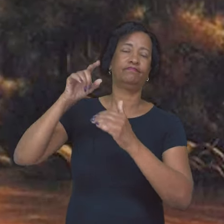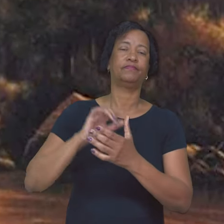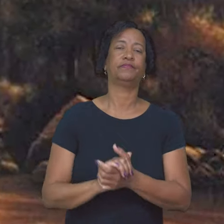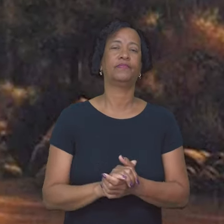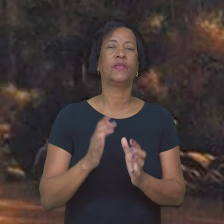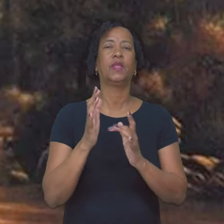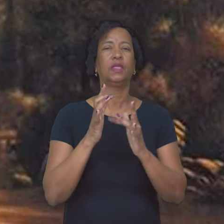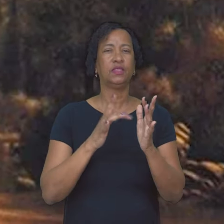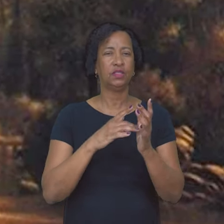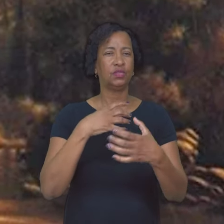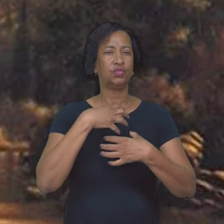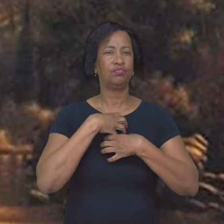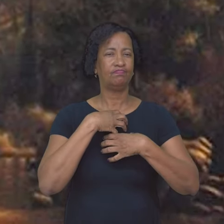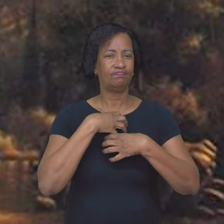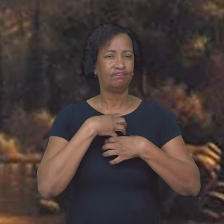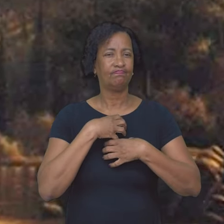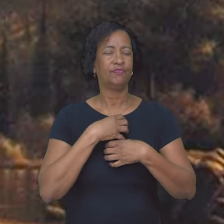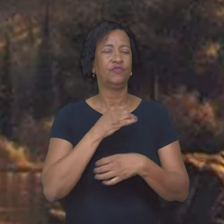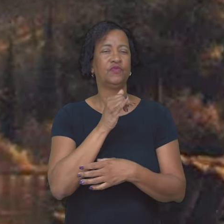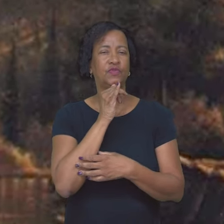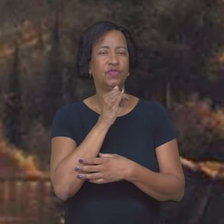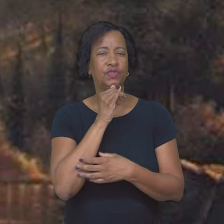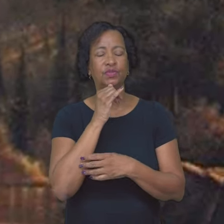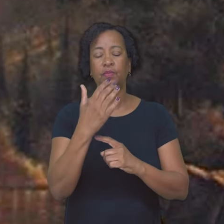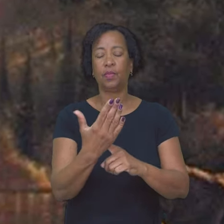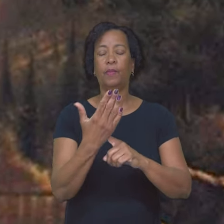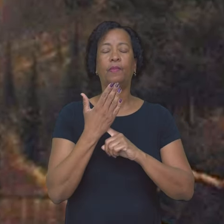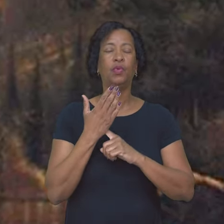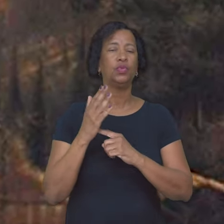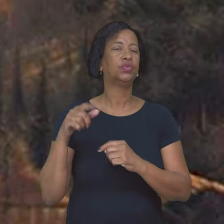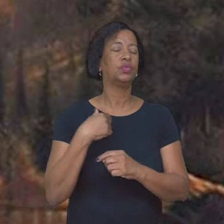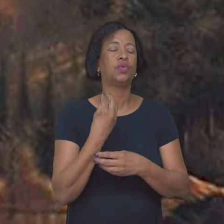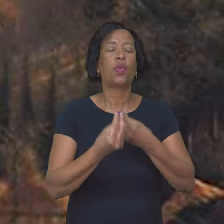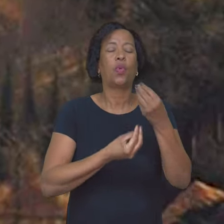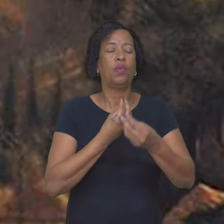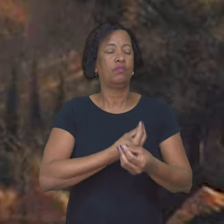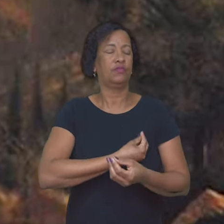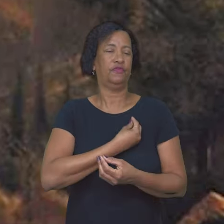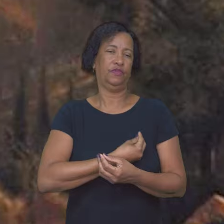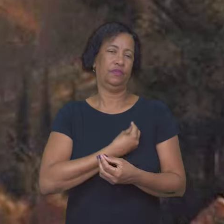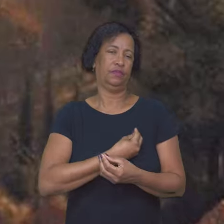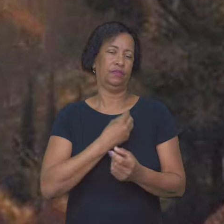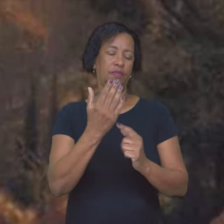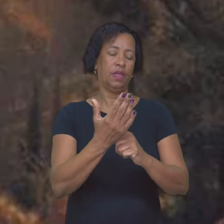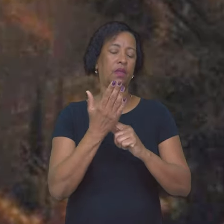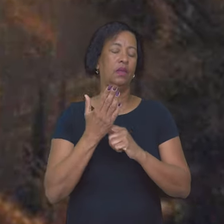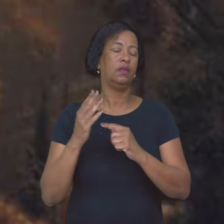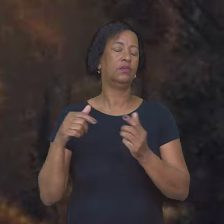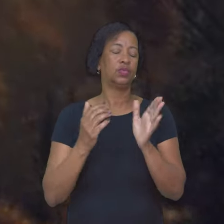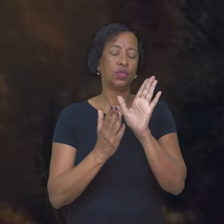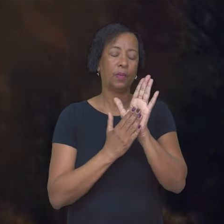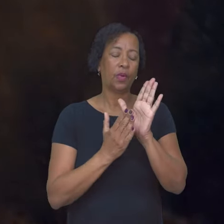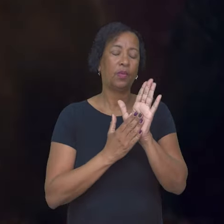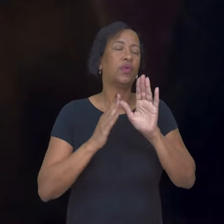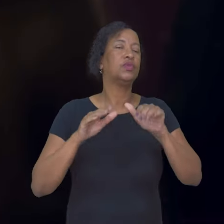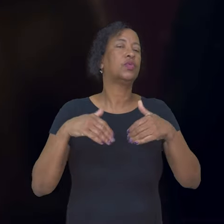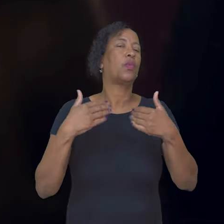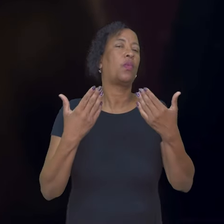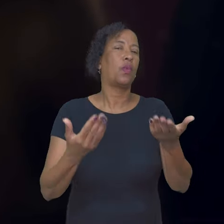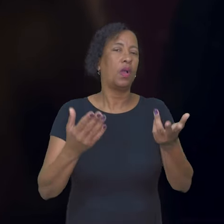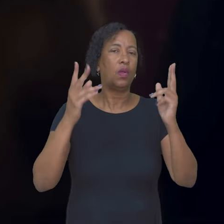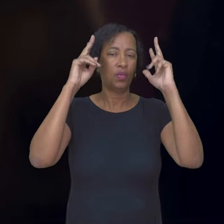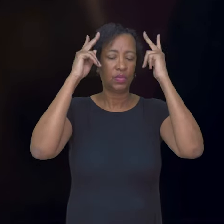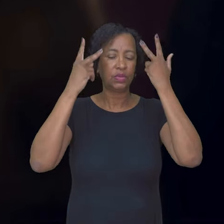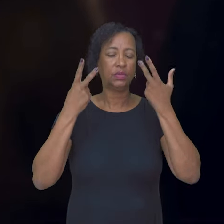teve uma vida exemplar e nos mostrou como viver ele nos mostrou Qual é o propósito da existência